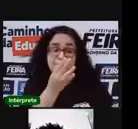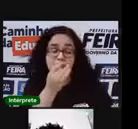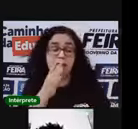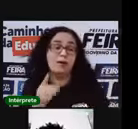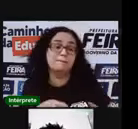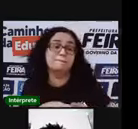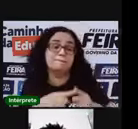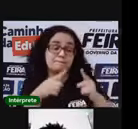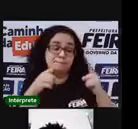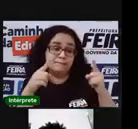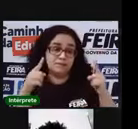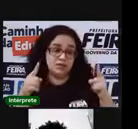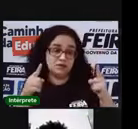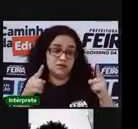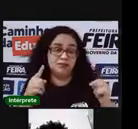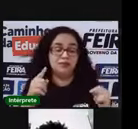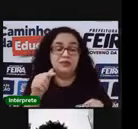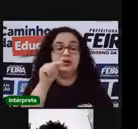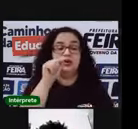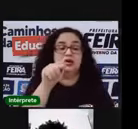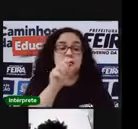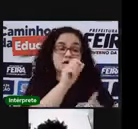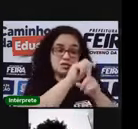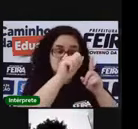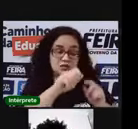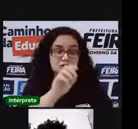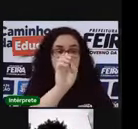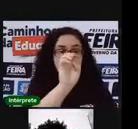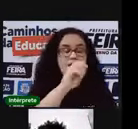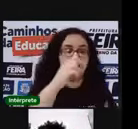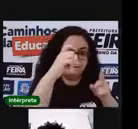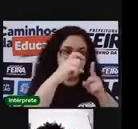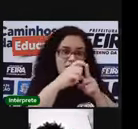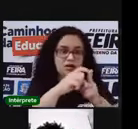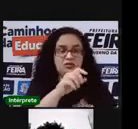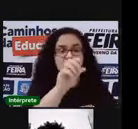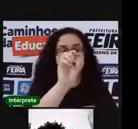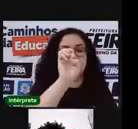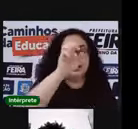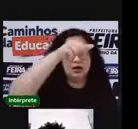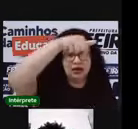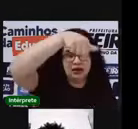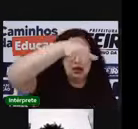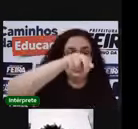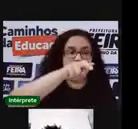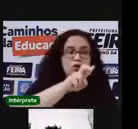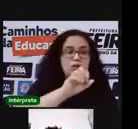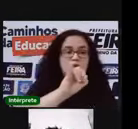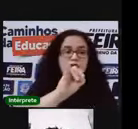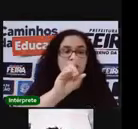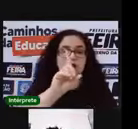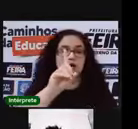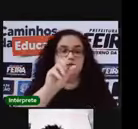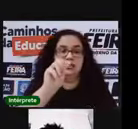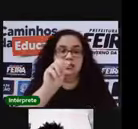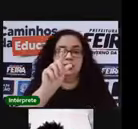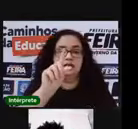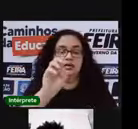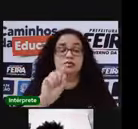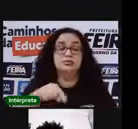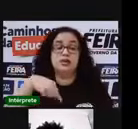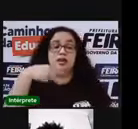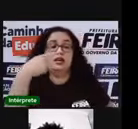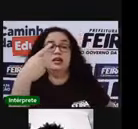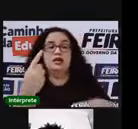aí, a equidade, como está escrito aí, ó, grava essa palavra aí. A equidade é para além da